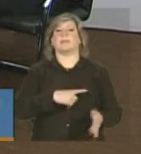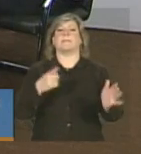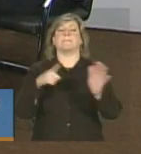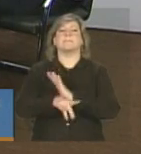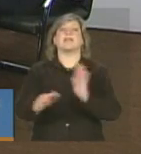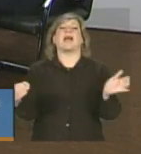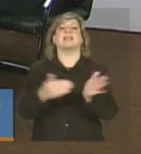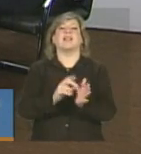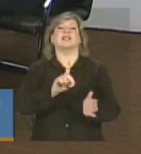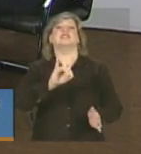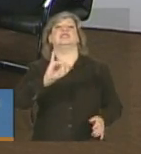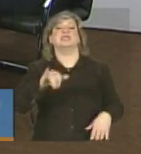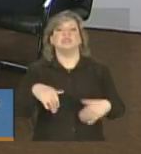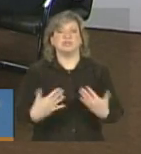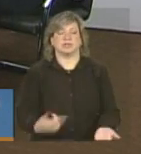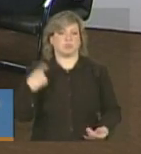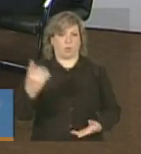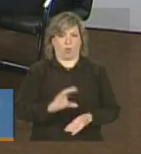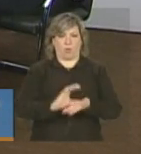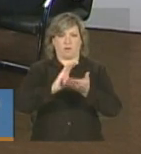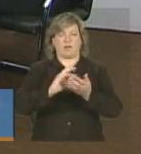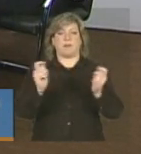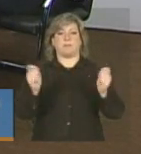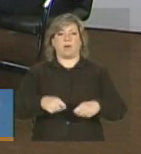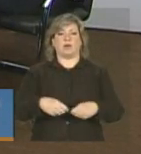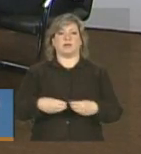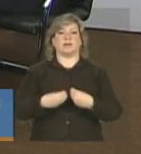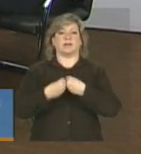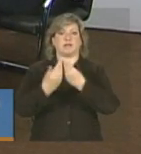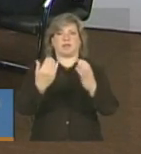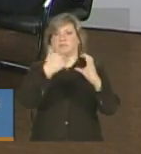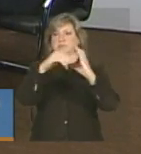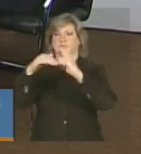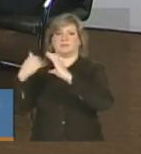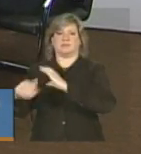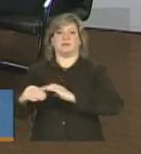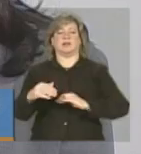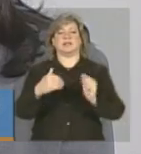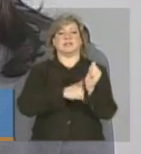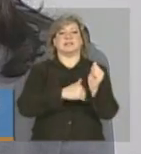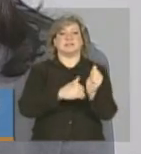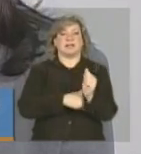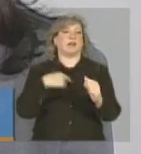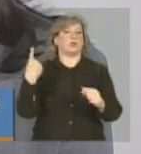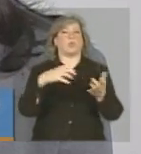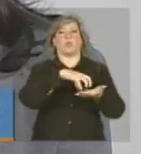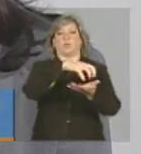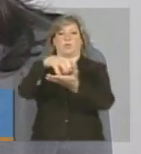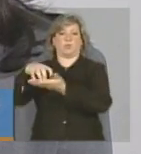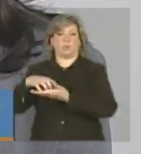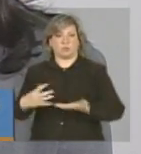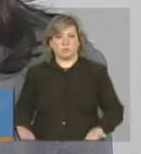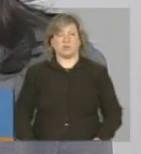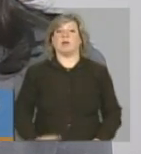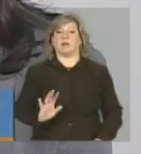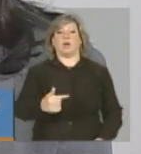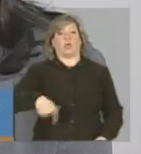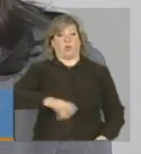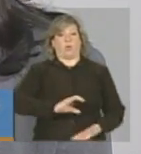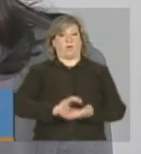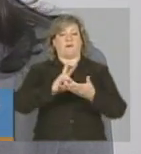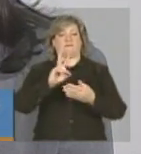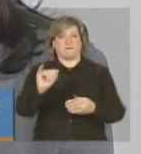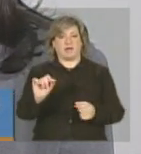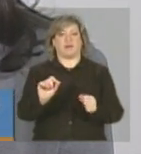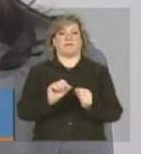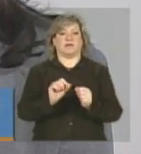que data os conselhos terão para enviar as senhas às entidades? O conselho vai validar a solicitação de